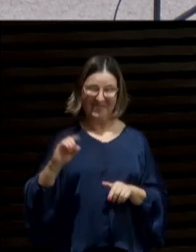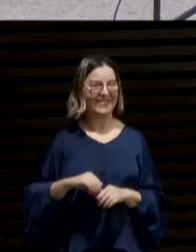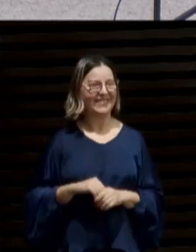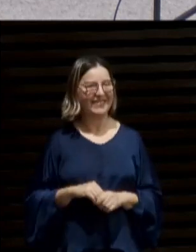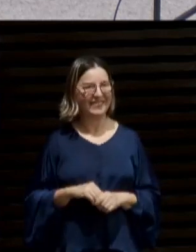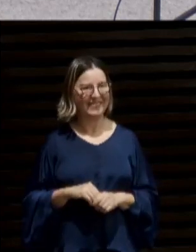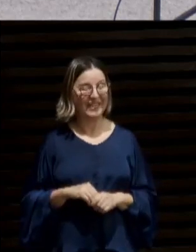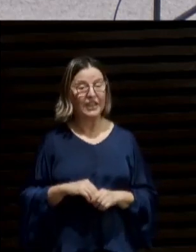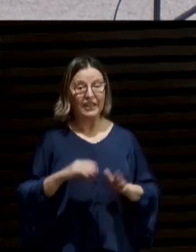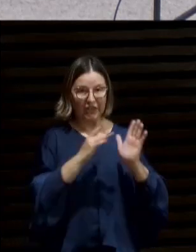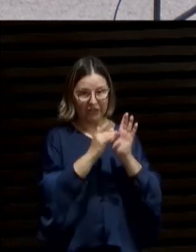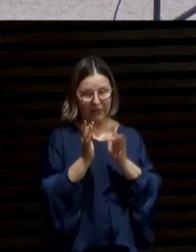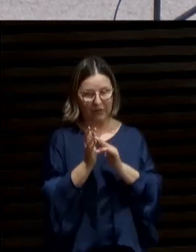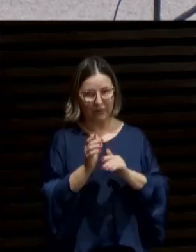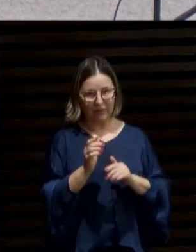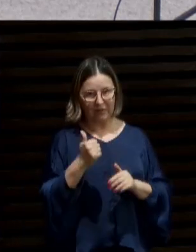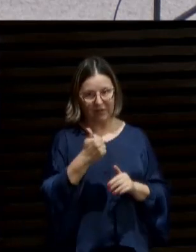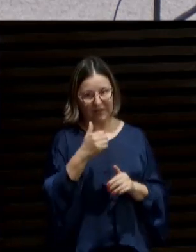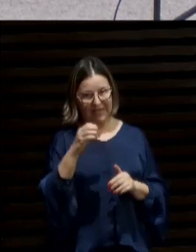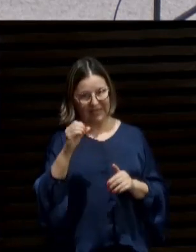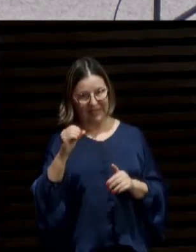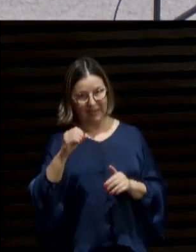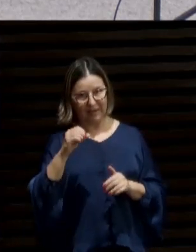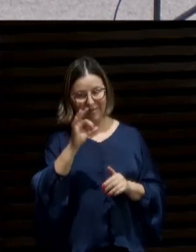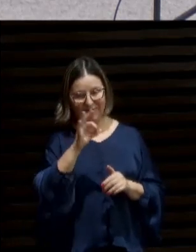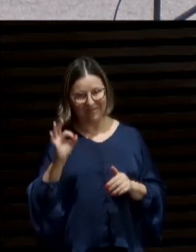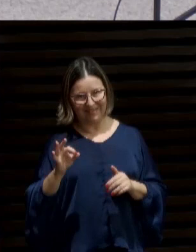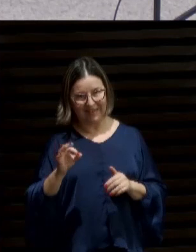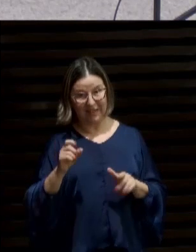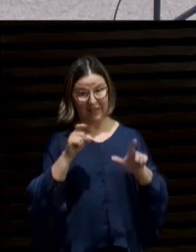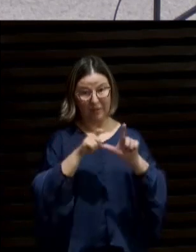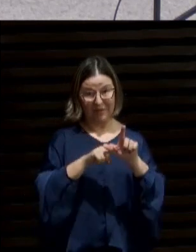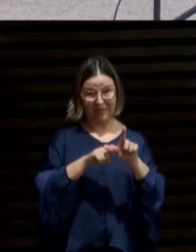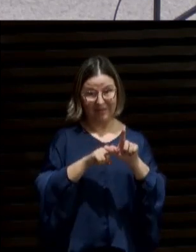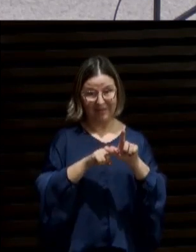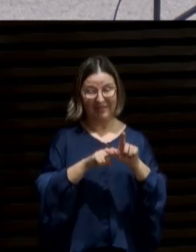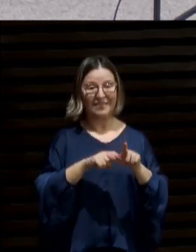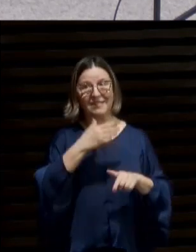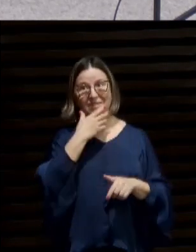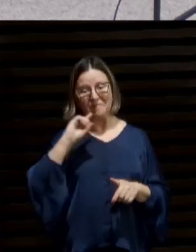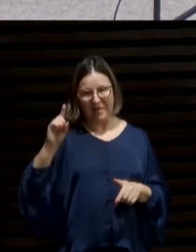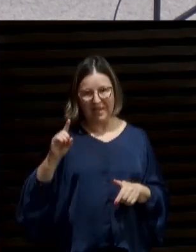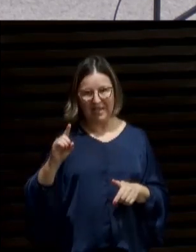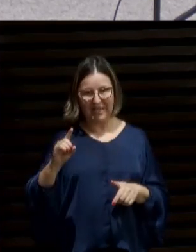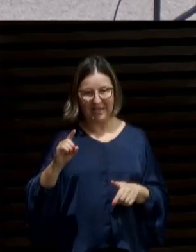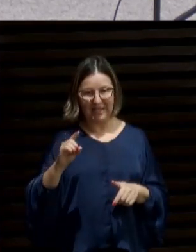Quando eu digo que Jesus foi 100% dependente do Pai, eu quero dizer que Jesus foi 100% um homem de fé.